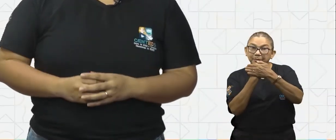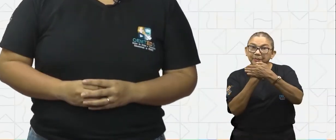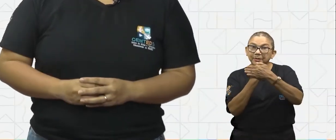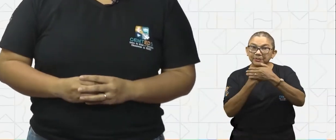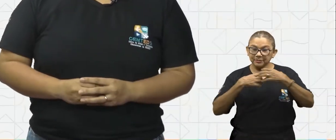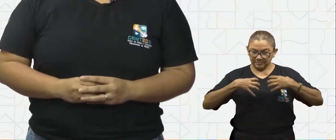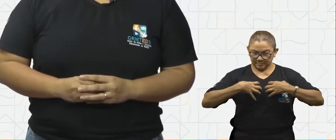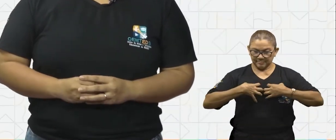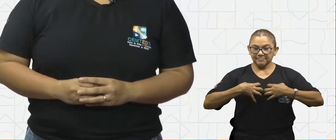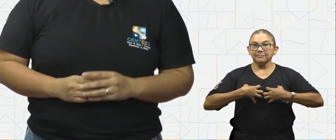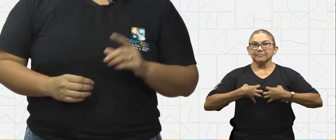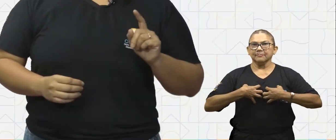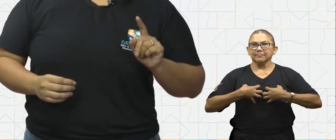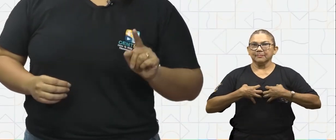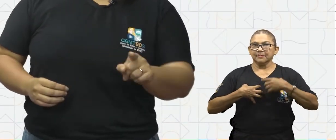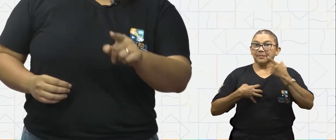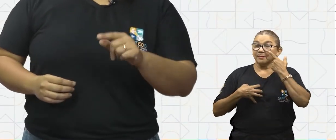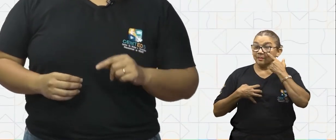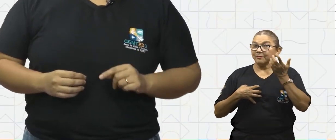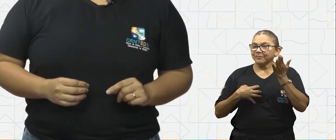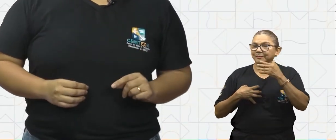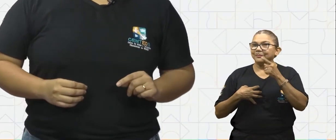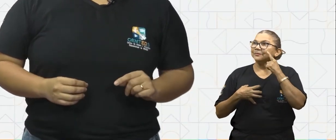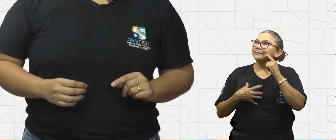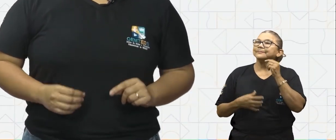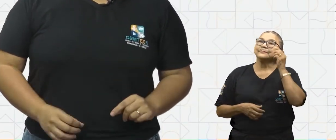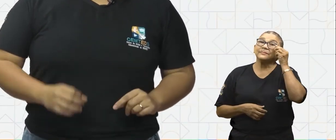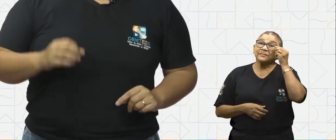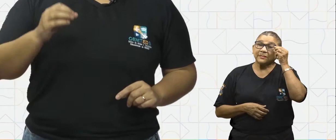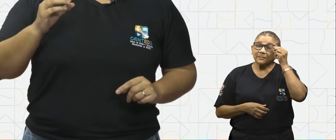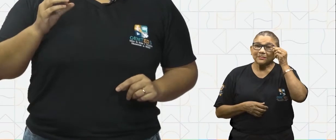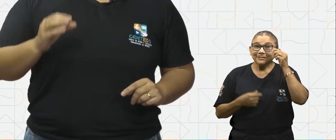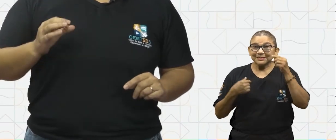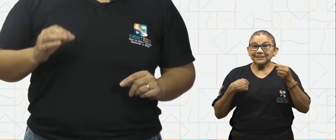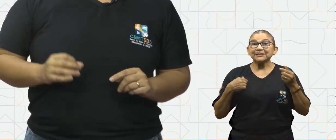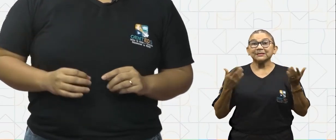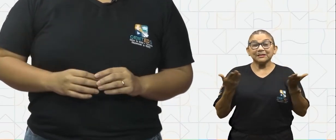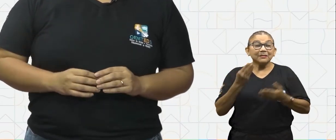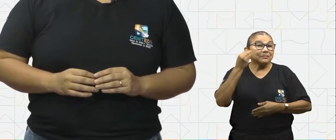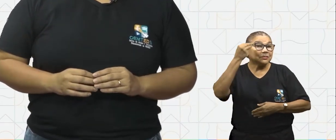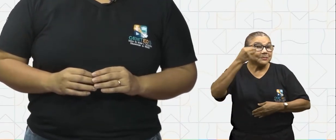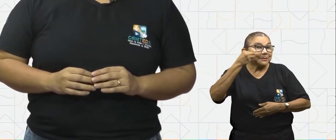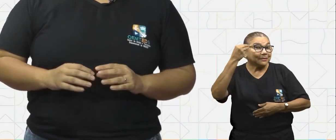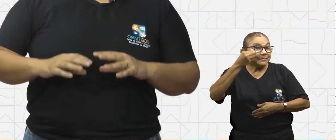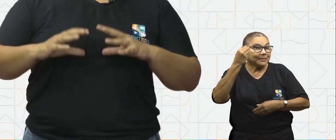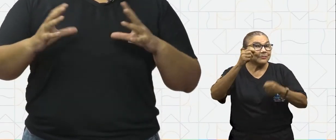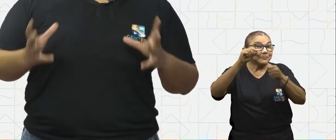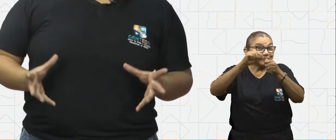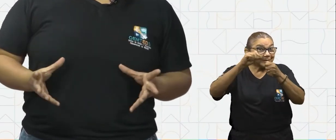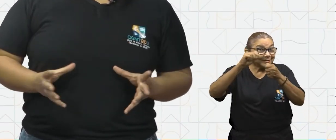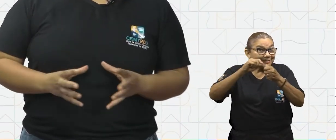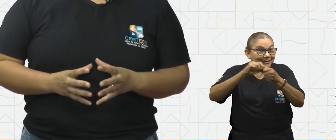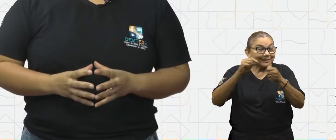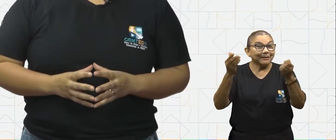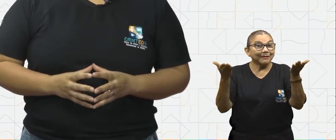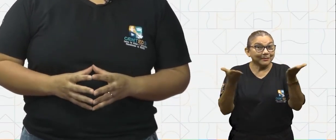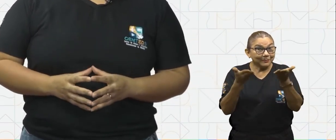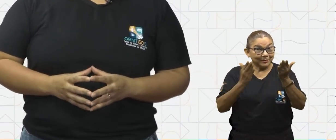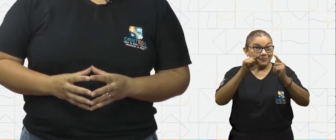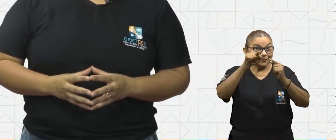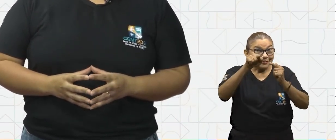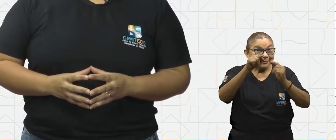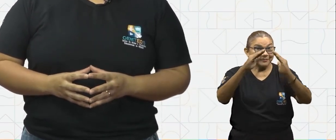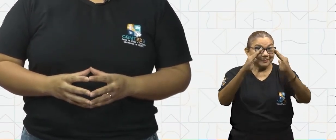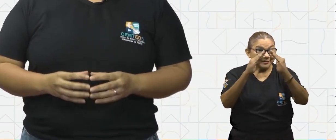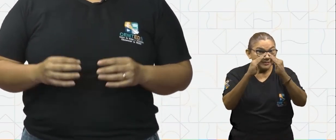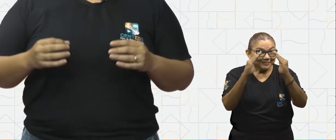para um experimento para facilitar a sua aprendizagem? Nesse experimento, vamos construir um modelo